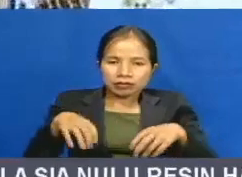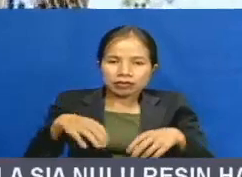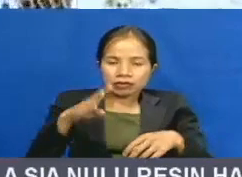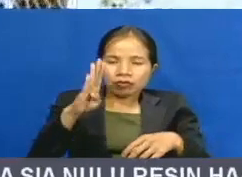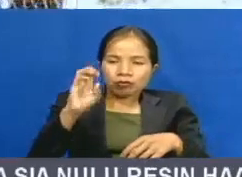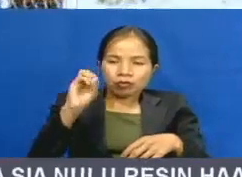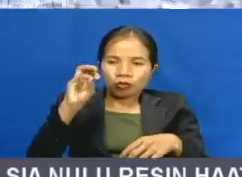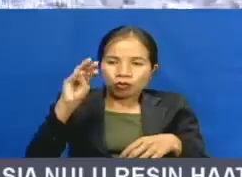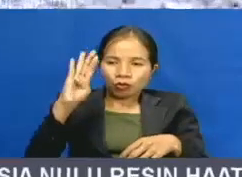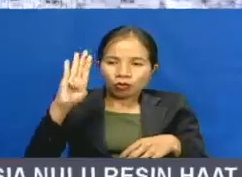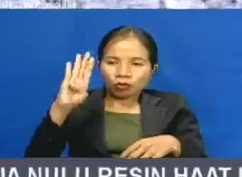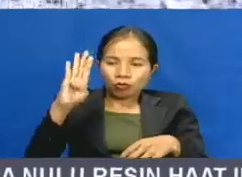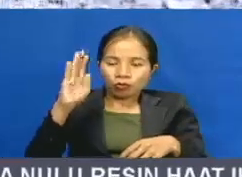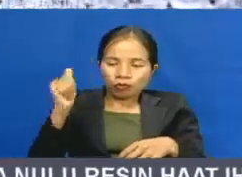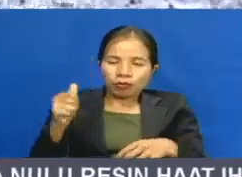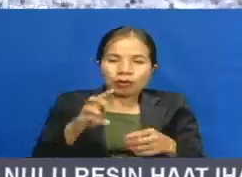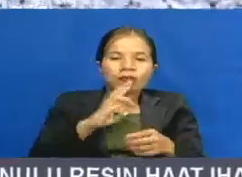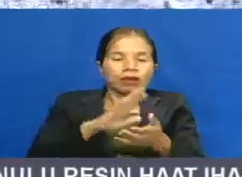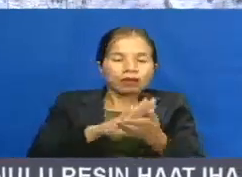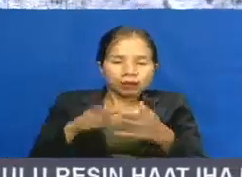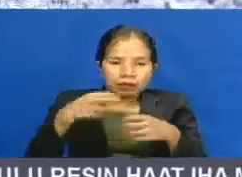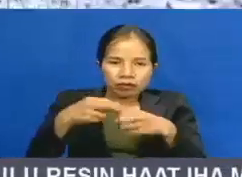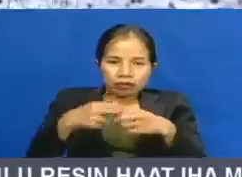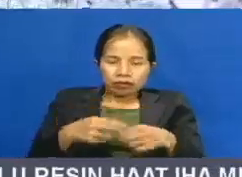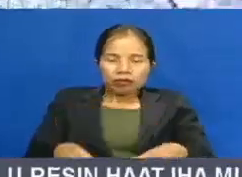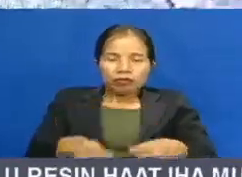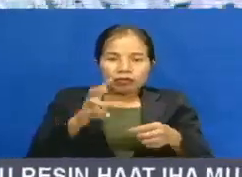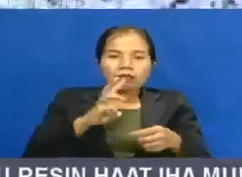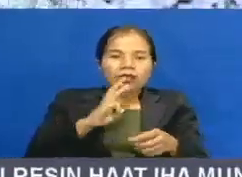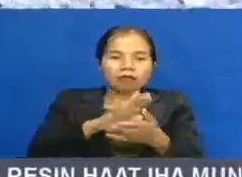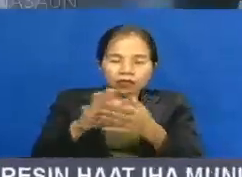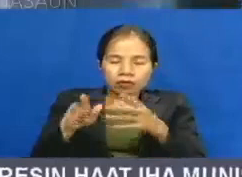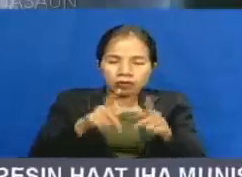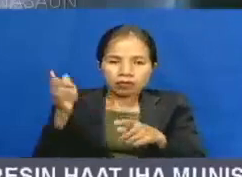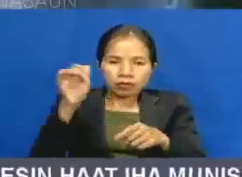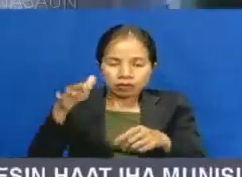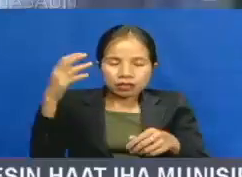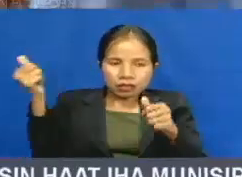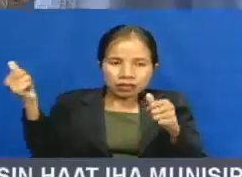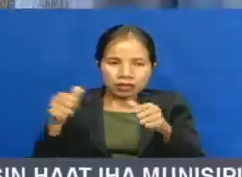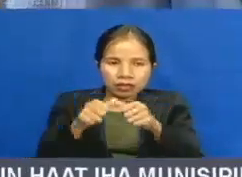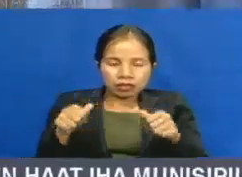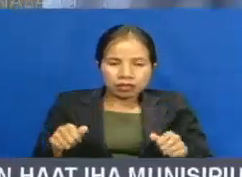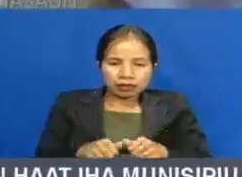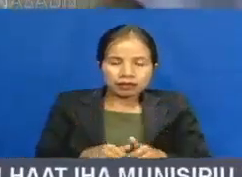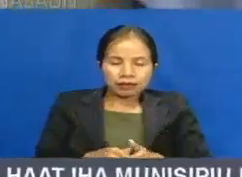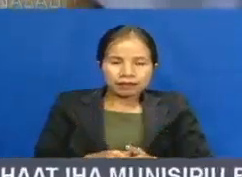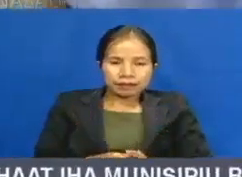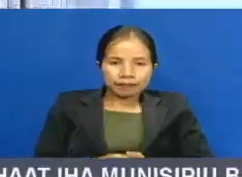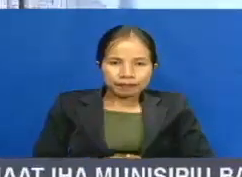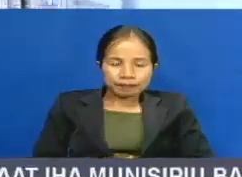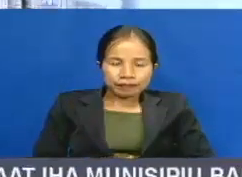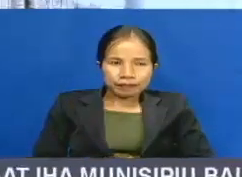a área Mantane Avaria, onde dificulta fornecimento Bemos para a comunidade Sira e a área Sarau, Cabas Fatim, no